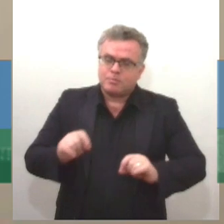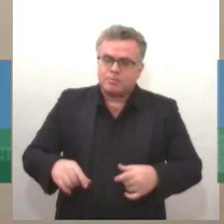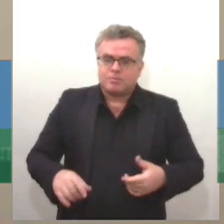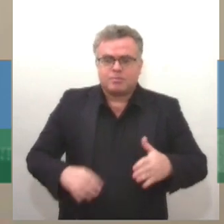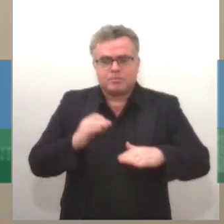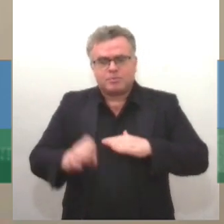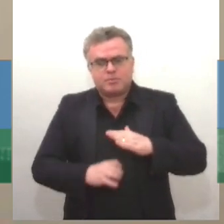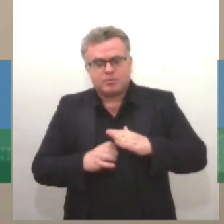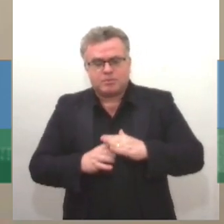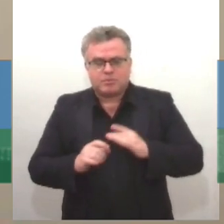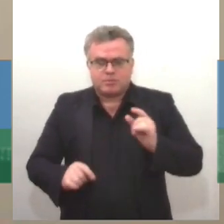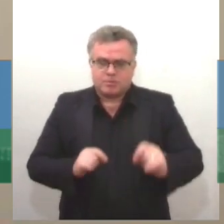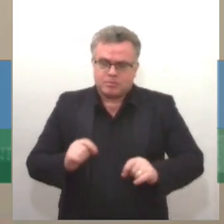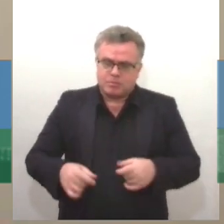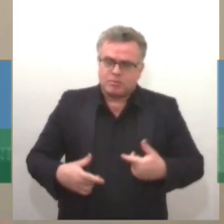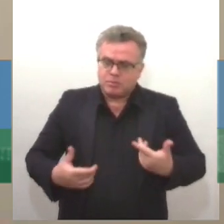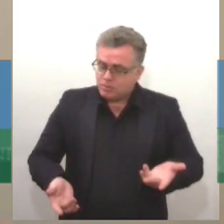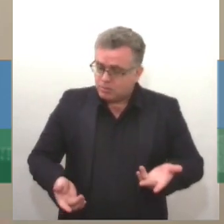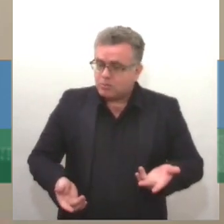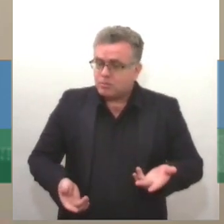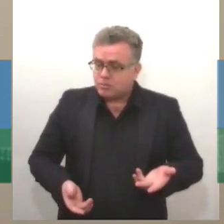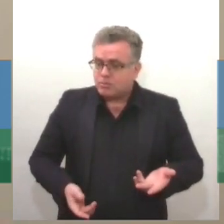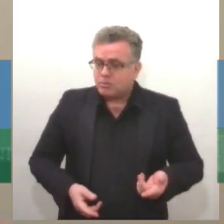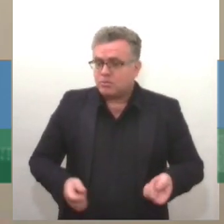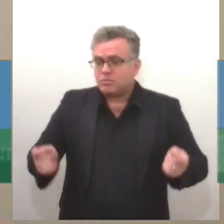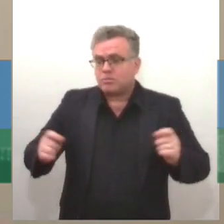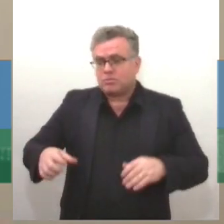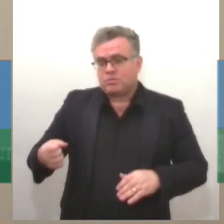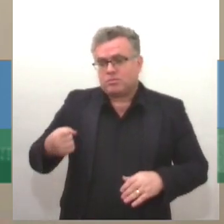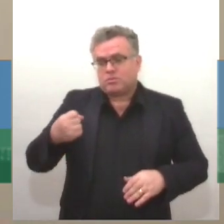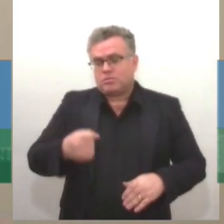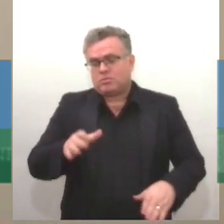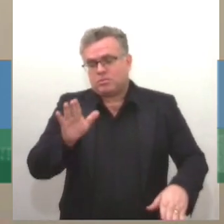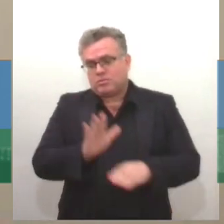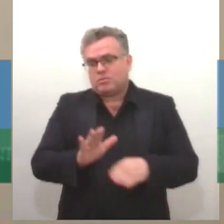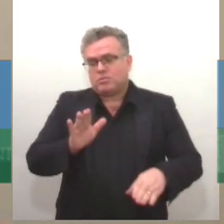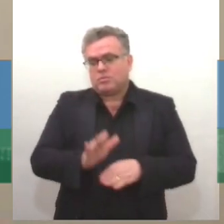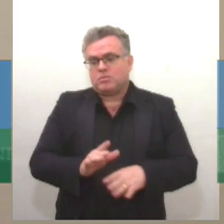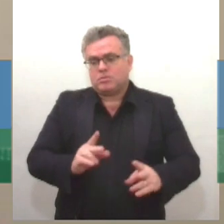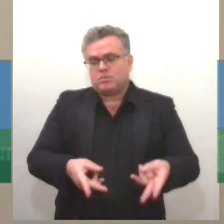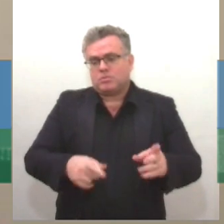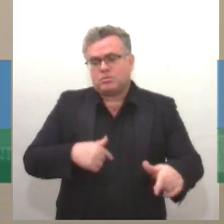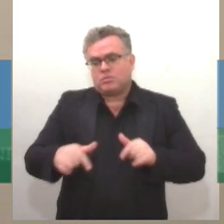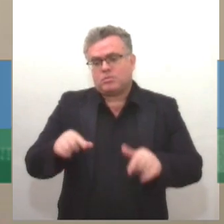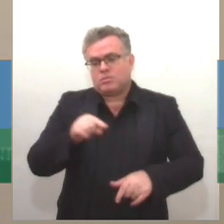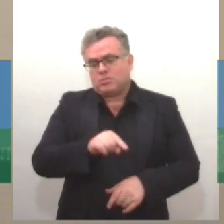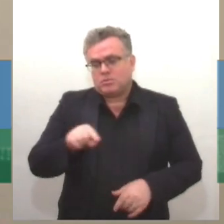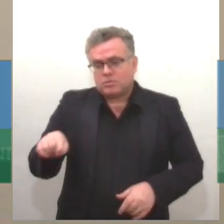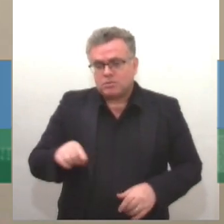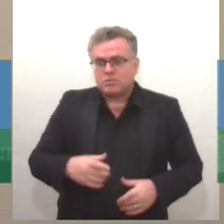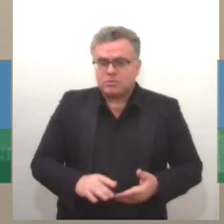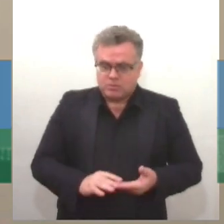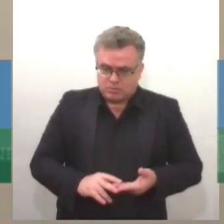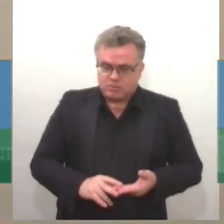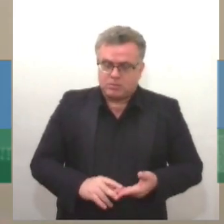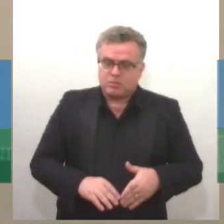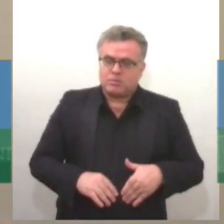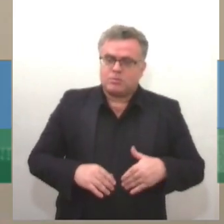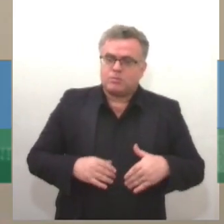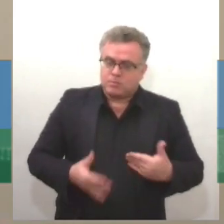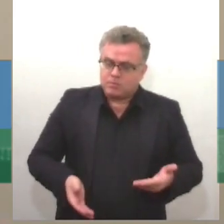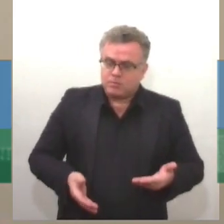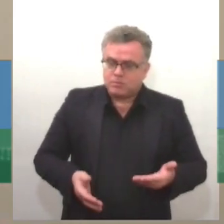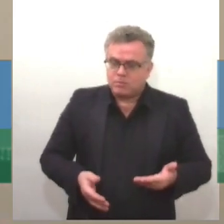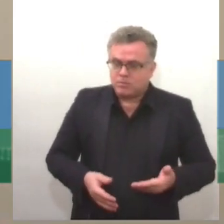fins lucrativos, que podem, em colaboração com o Estado, exercer essas atividades. Para com a ideia, né, que surgiu já